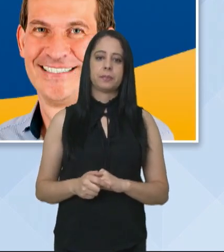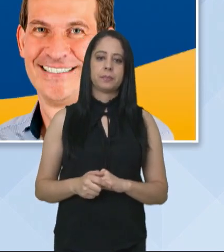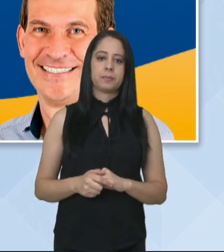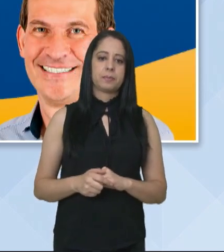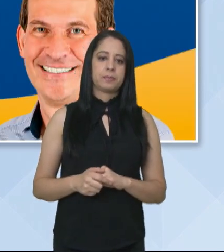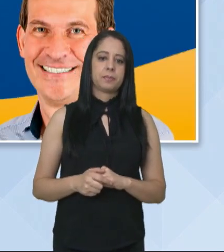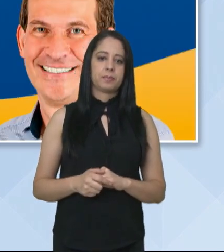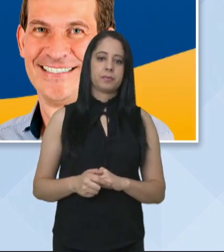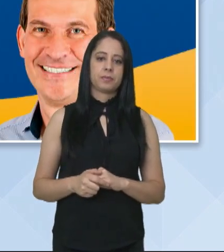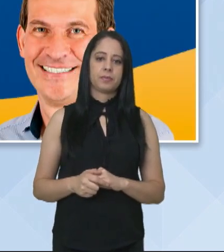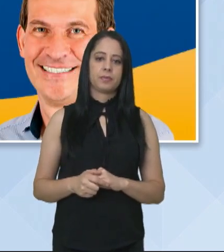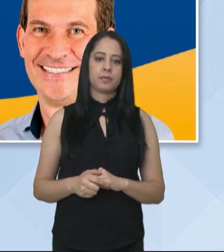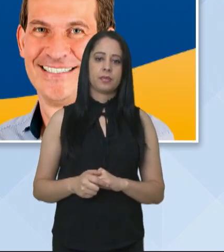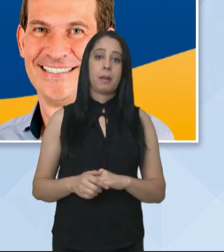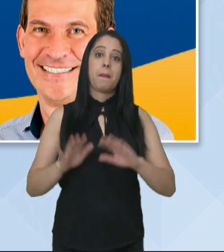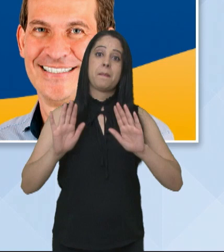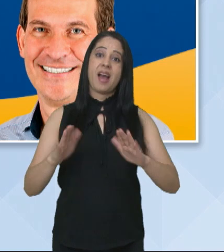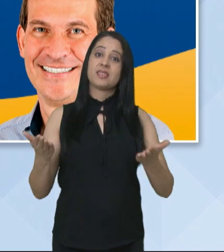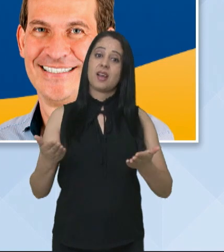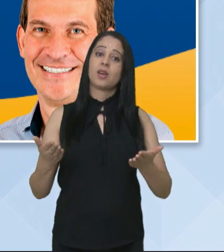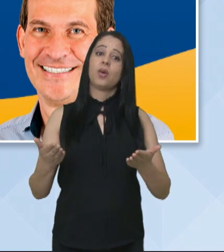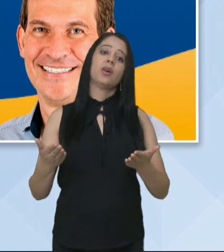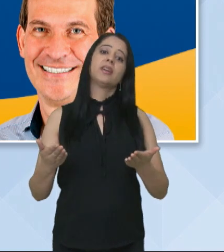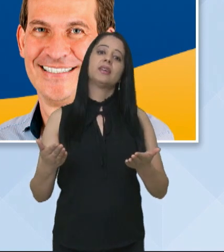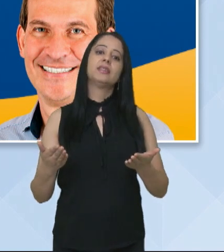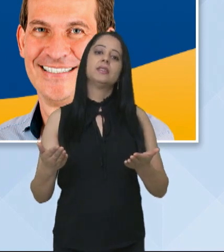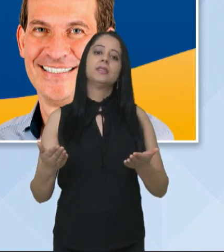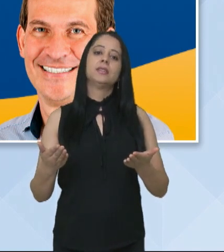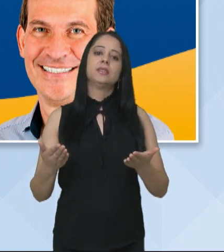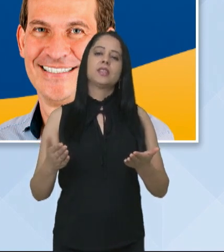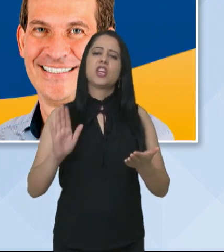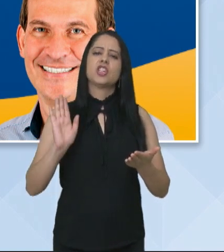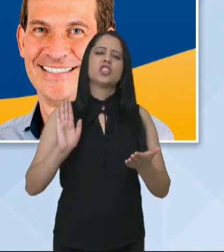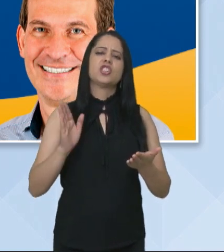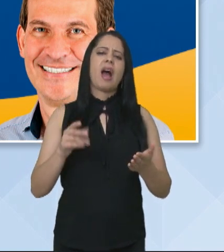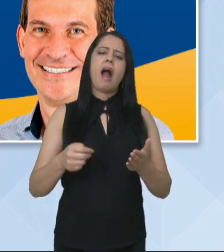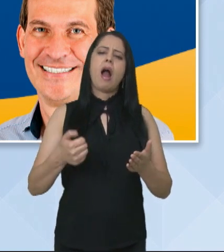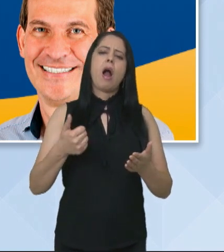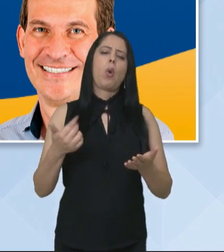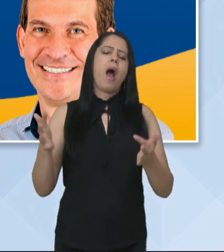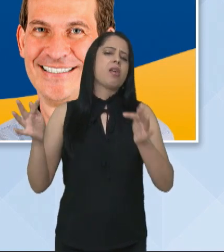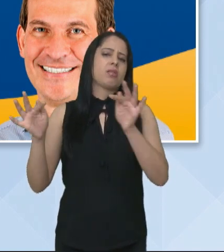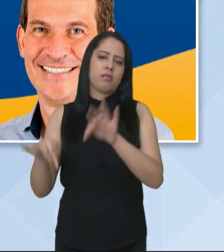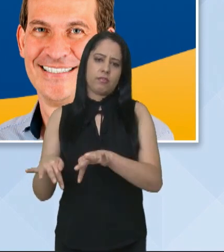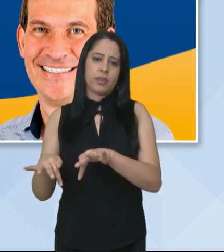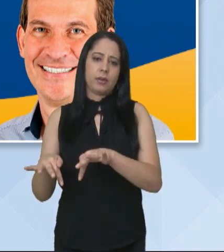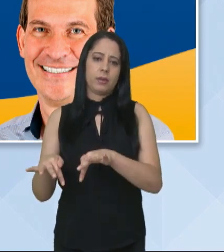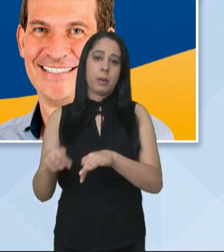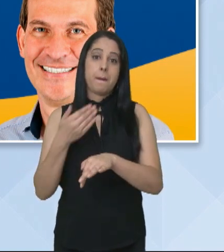jogos. Né? E agora a gente está chegando na reta final. Eu pedi para